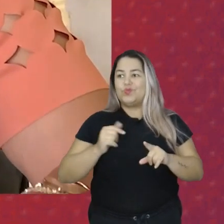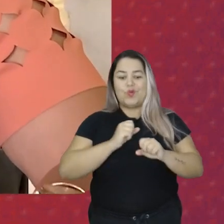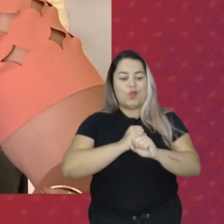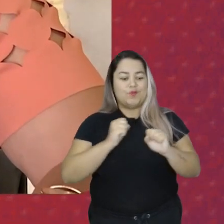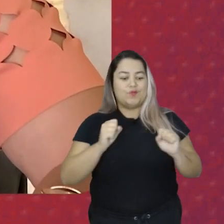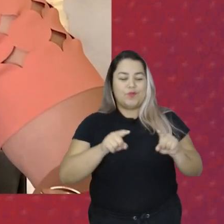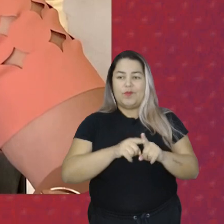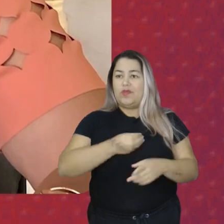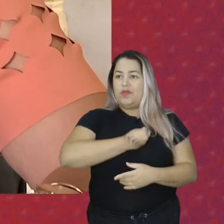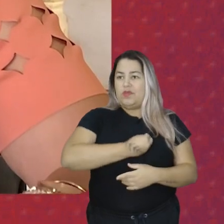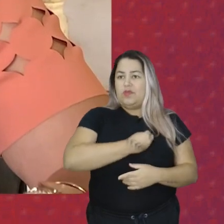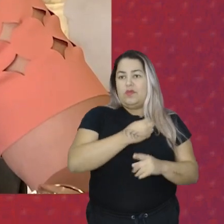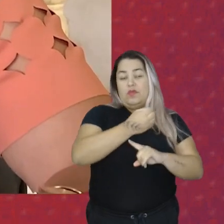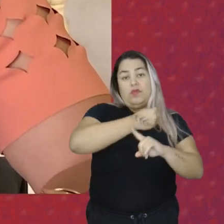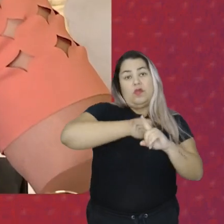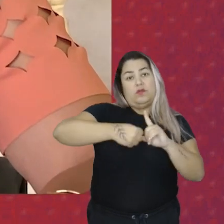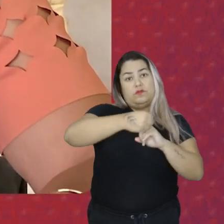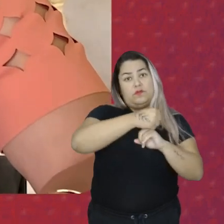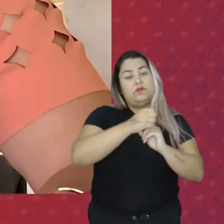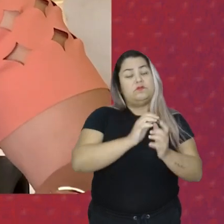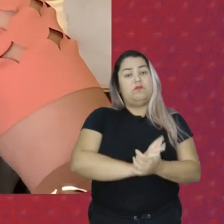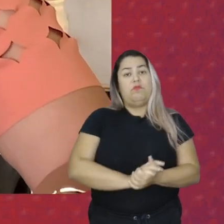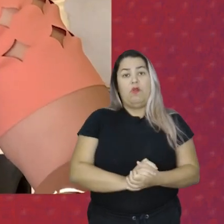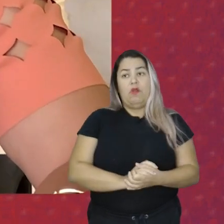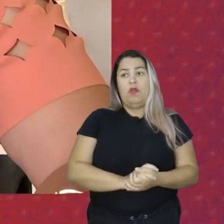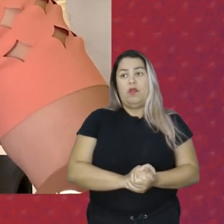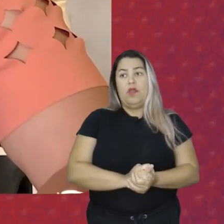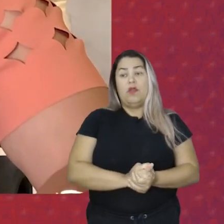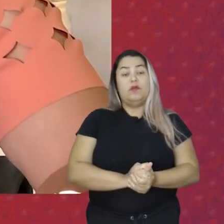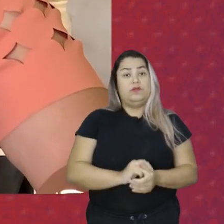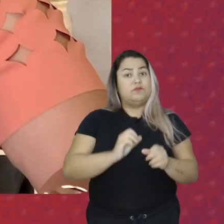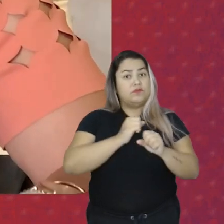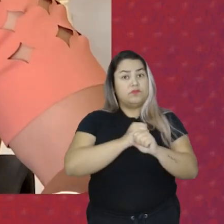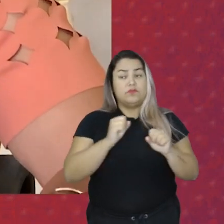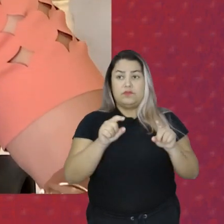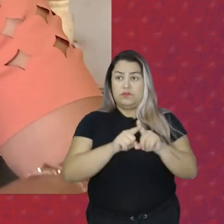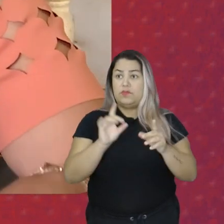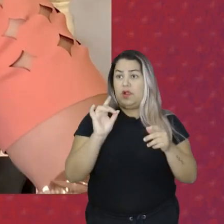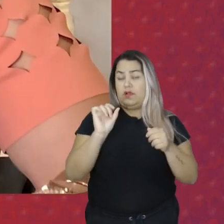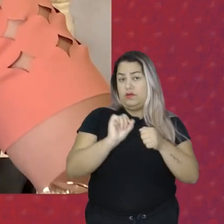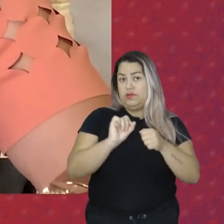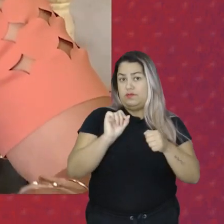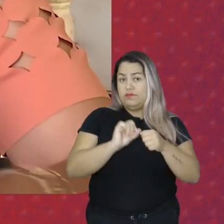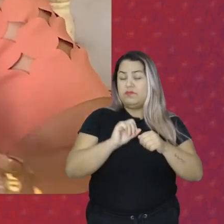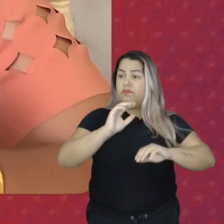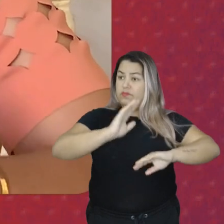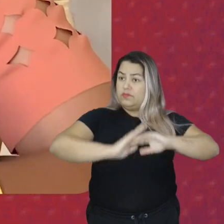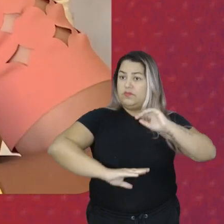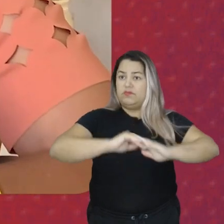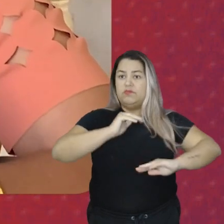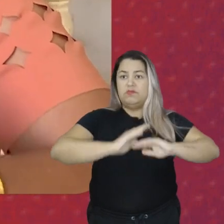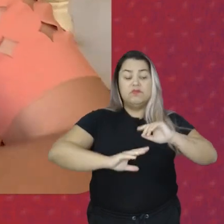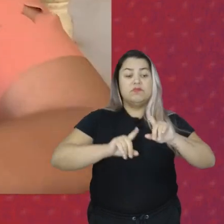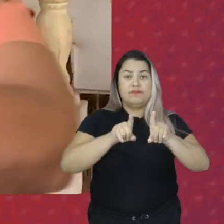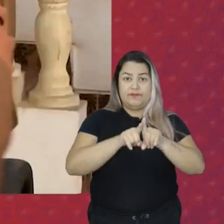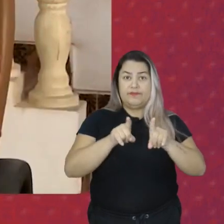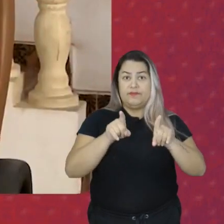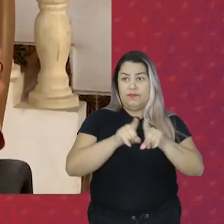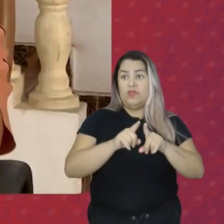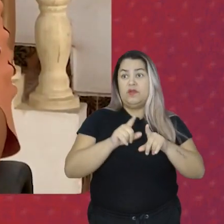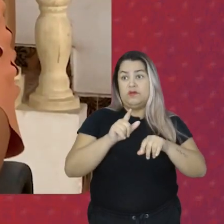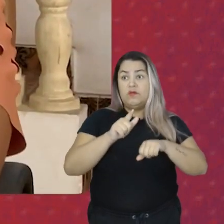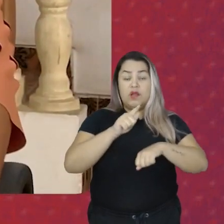viver em sociedade. E era incapaz de realizar funções e de exercer